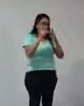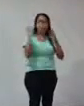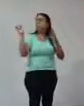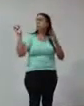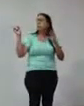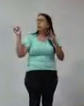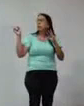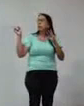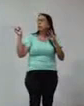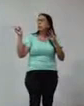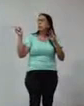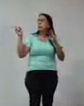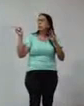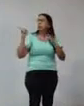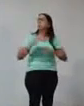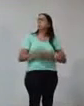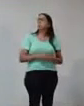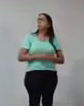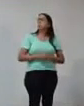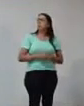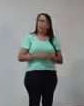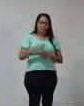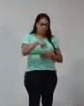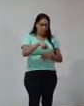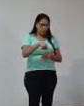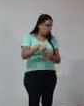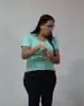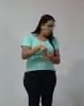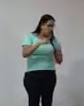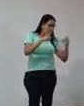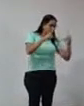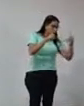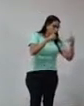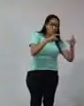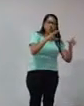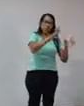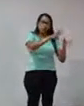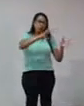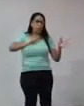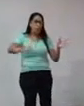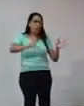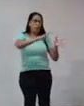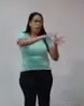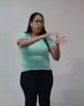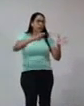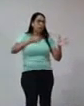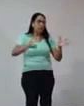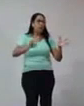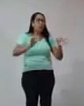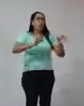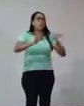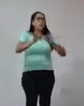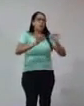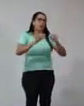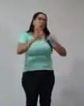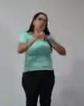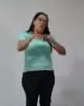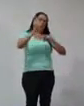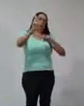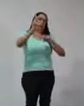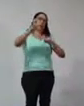e vistas por microscopia de fluorescência, que foi do projeto de doutorado ainda da Melanie.